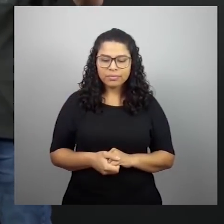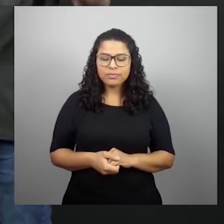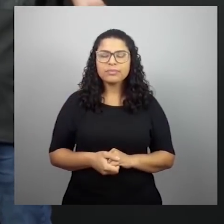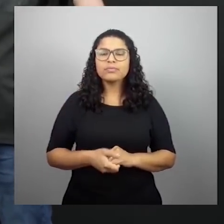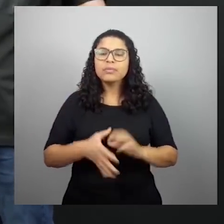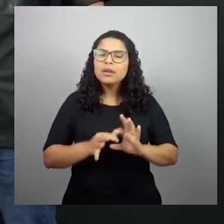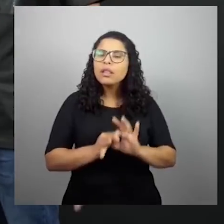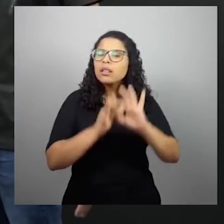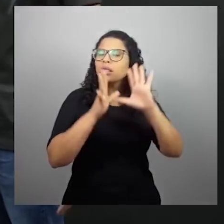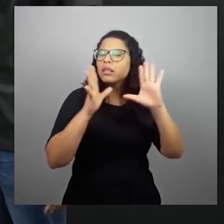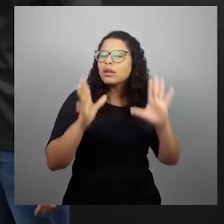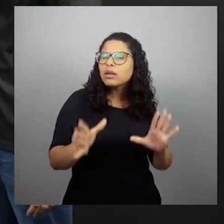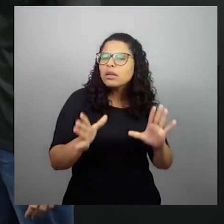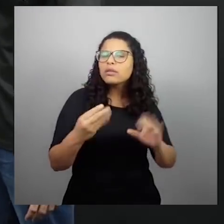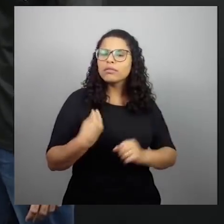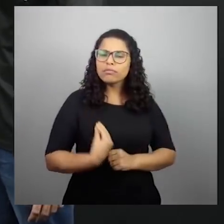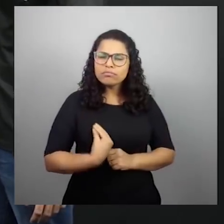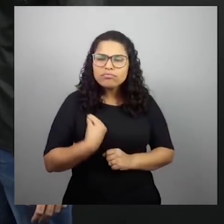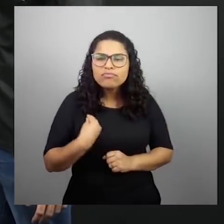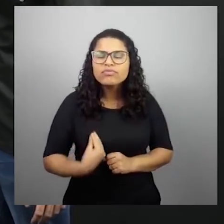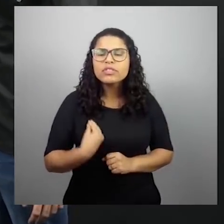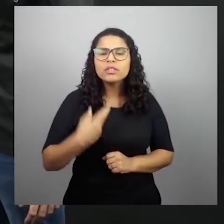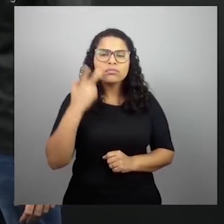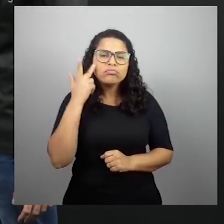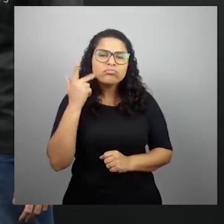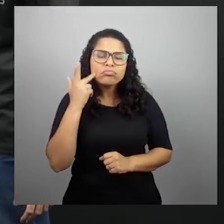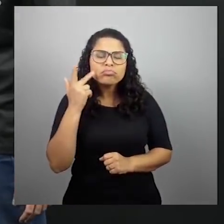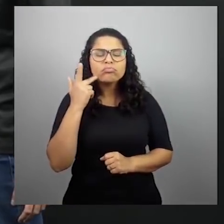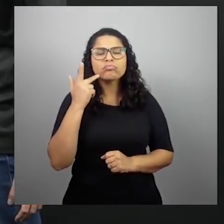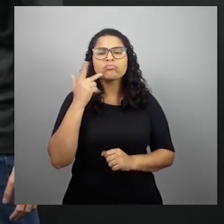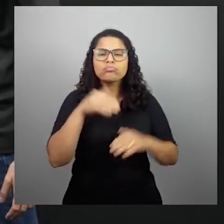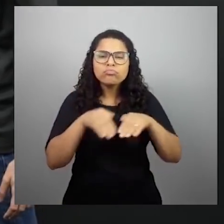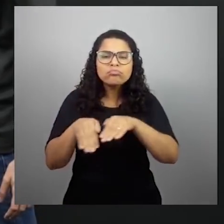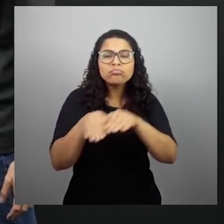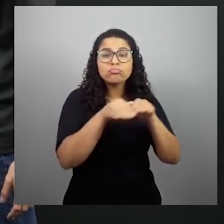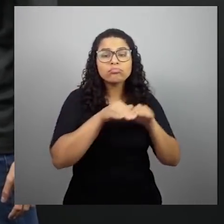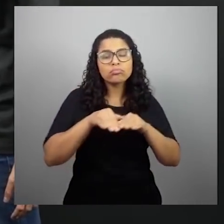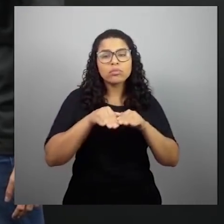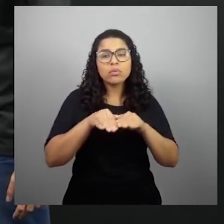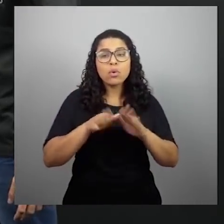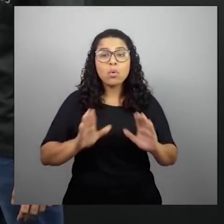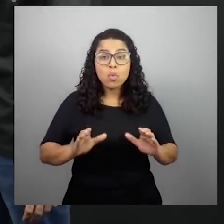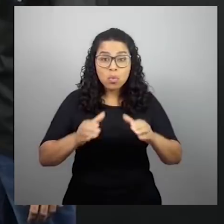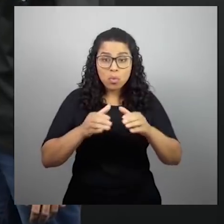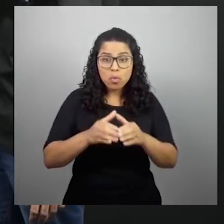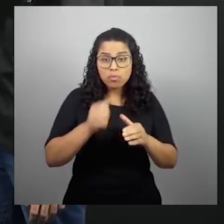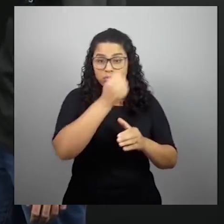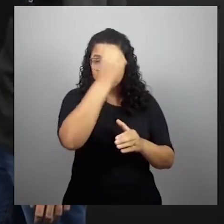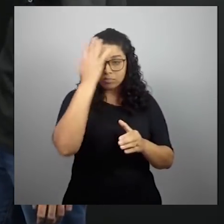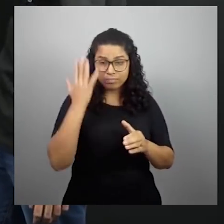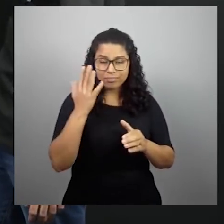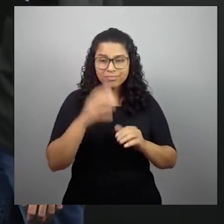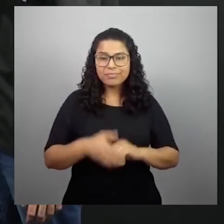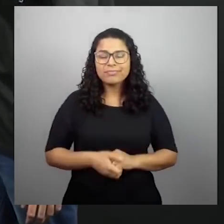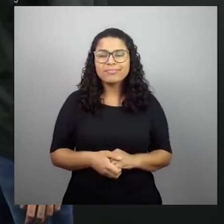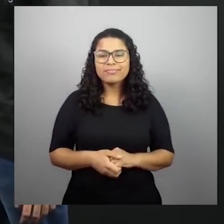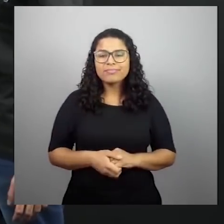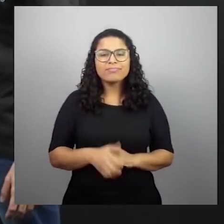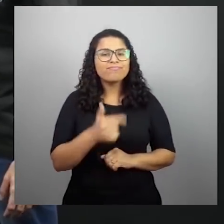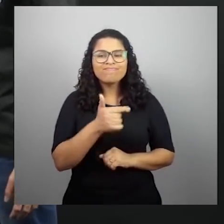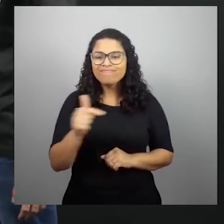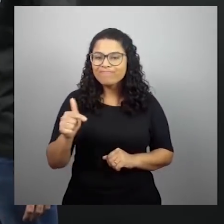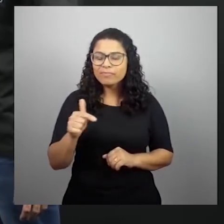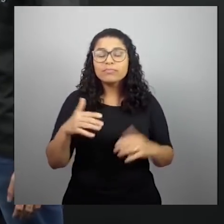de liberdade, né, para essas etnias, tanto os indígenas quanto os egressos da escravidão,